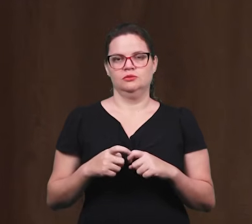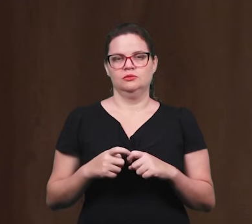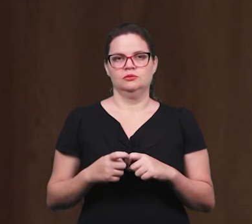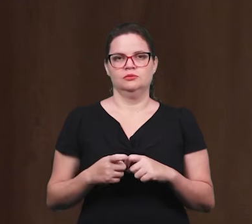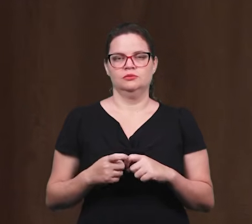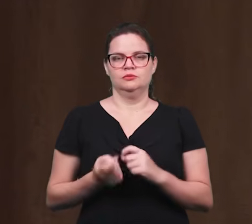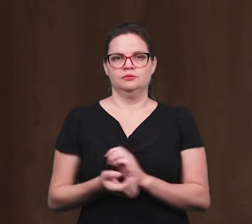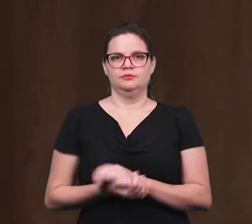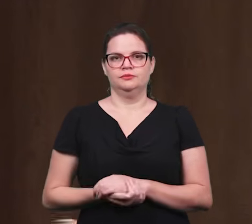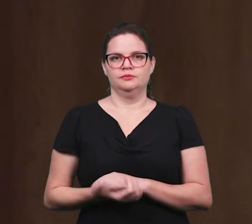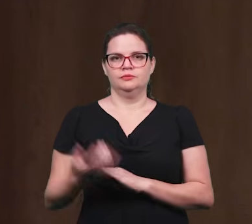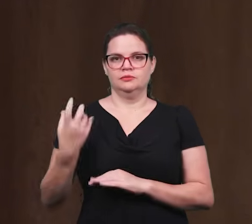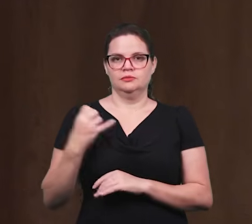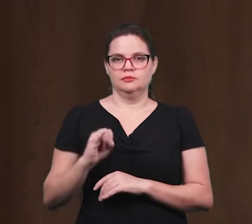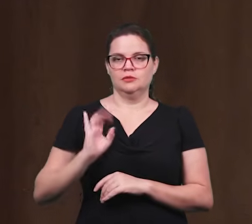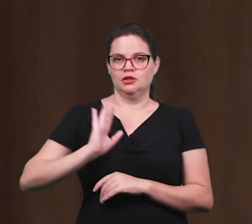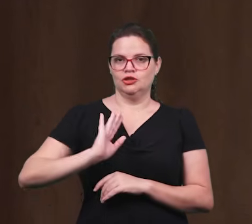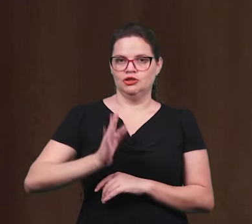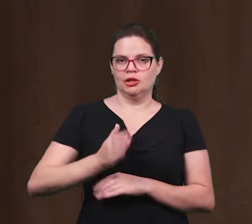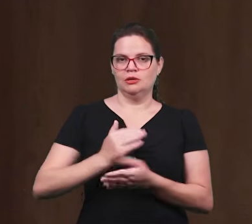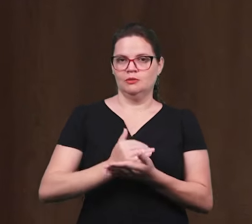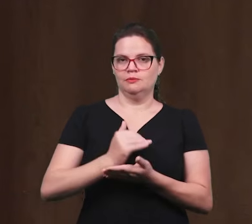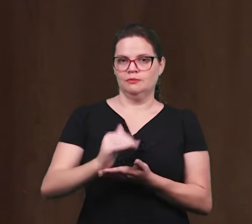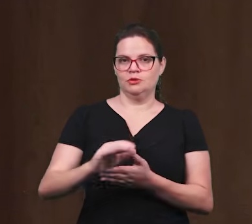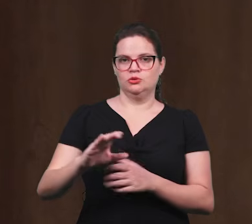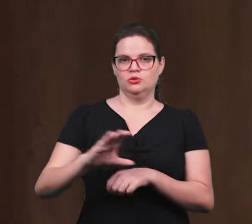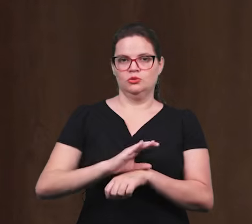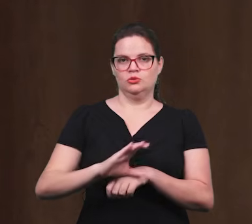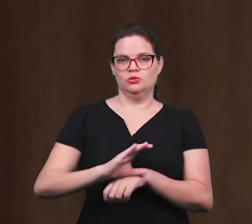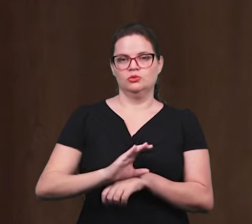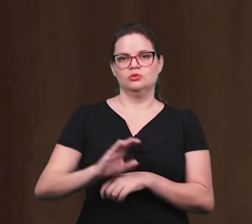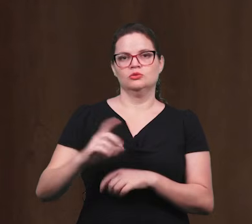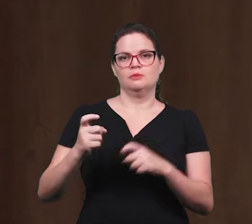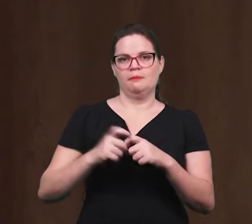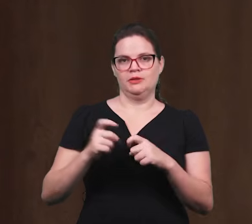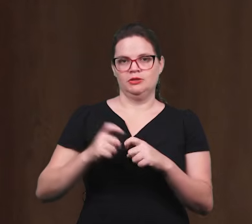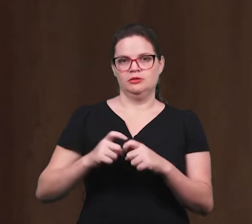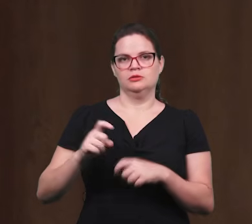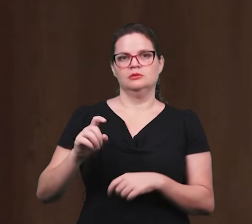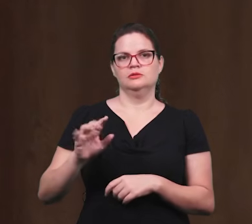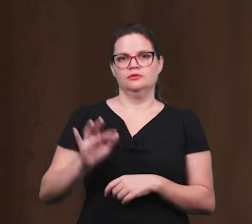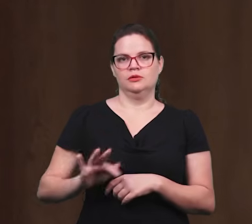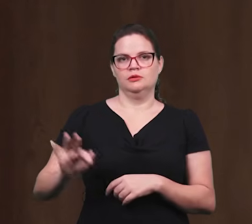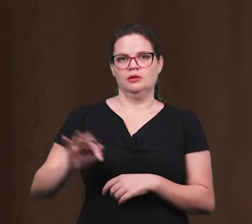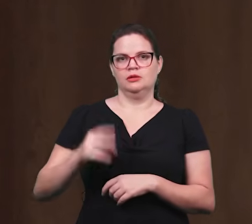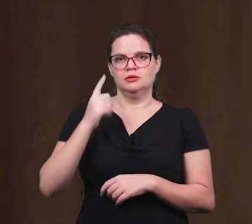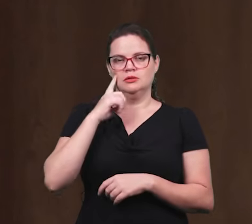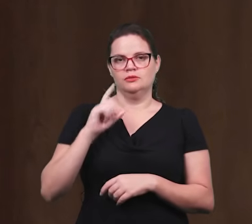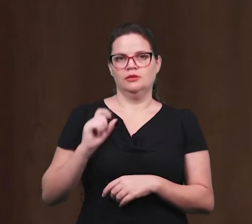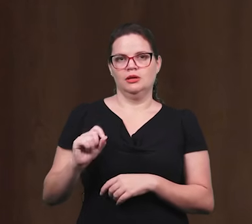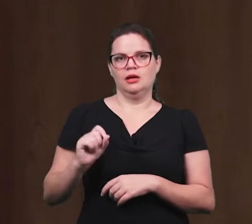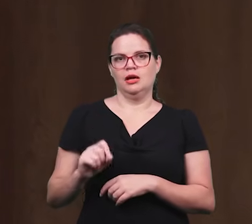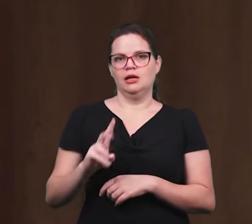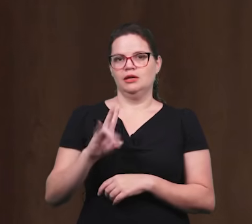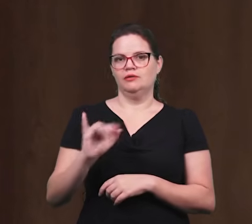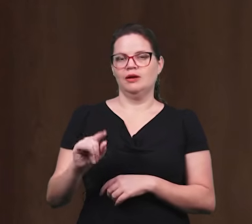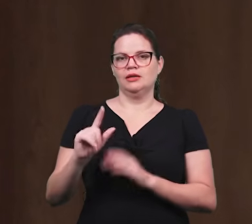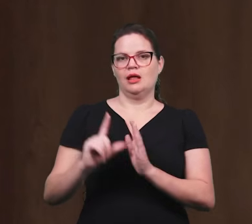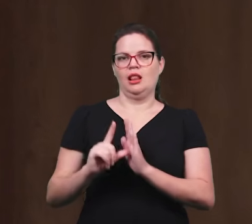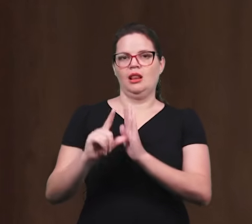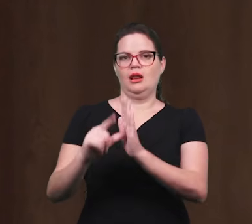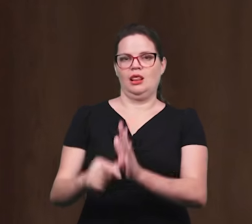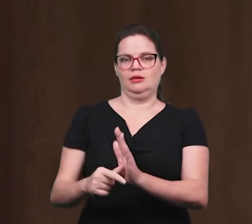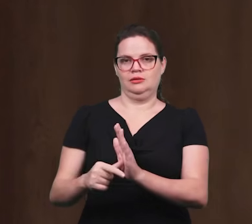se ele estiver já frequentando o curso de medicina, ele automaticamente adia, né? Ele fica adiado. Ele fala assim, porque